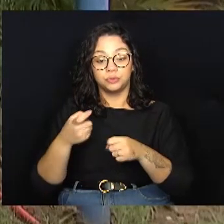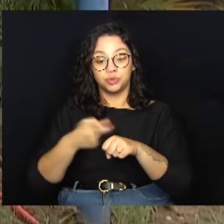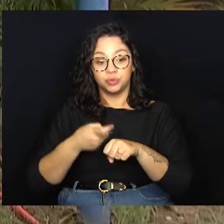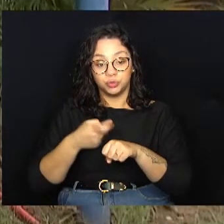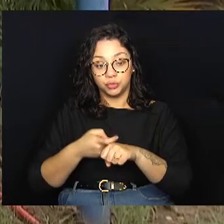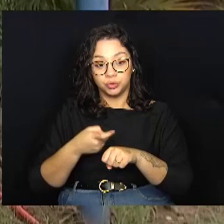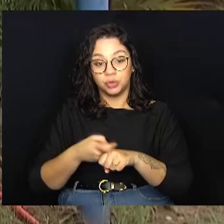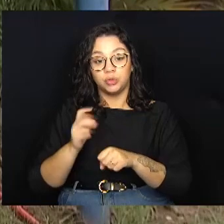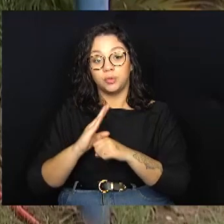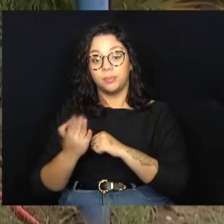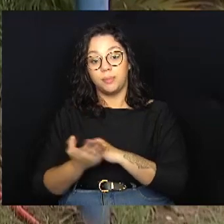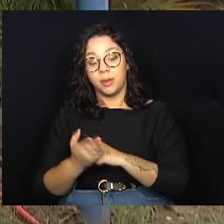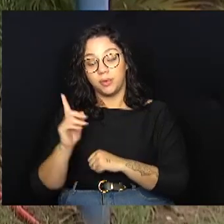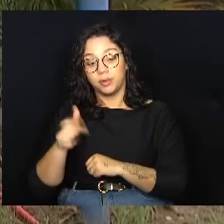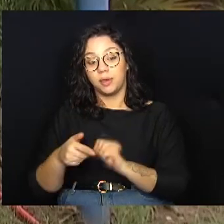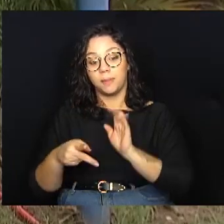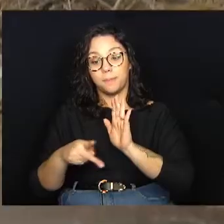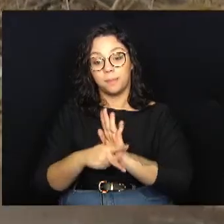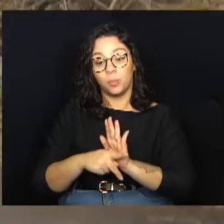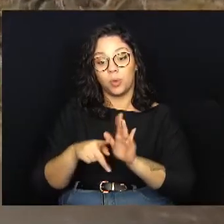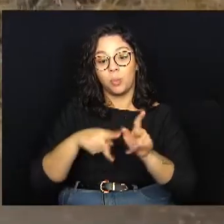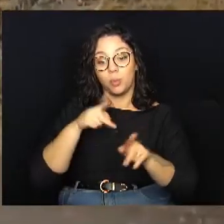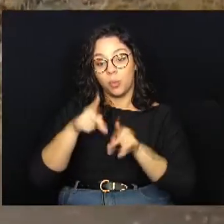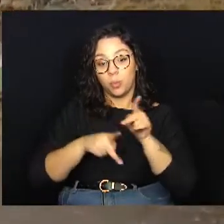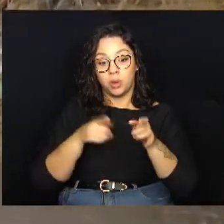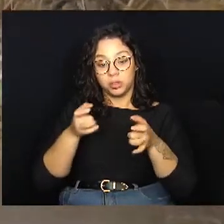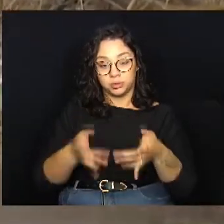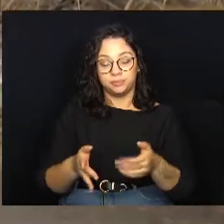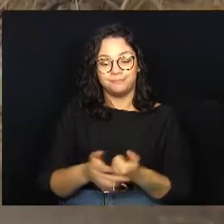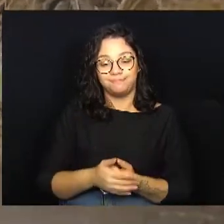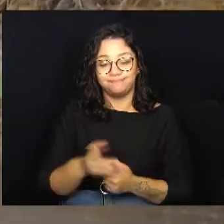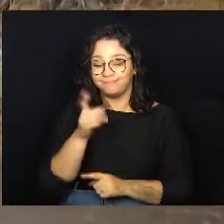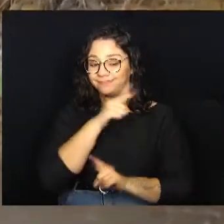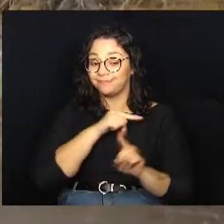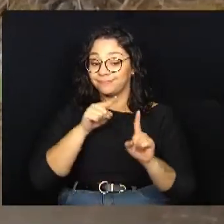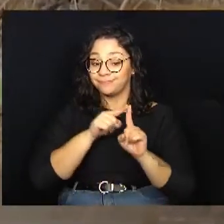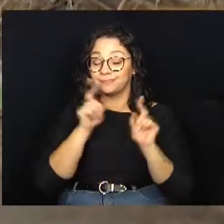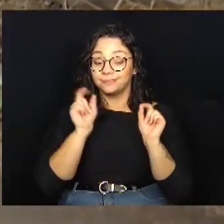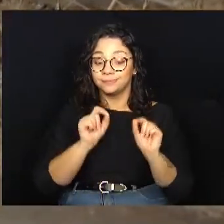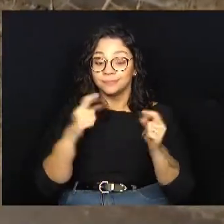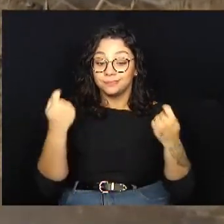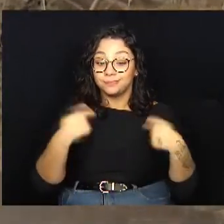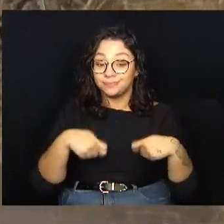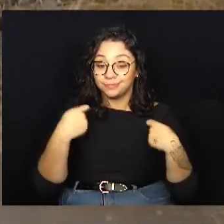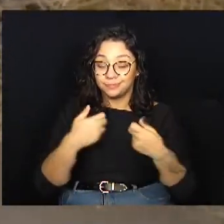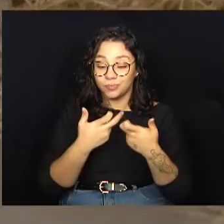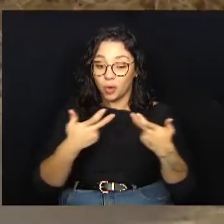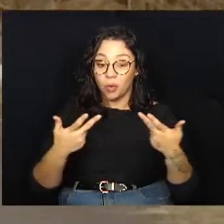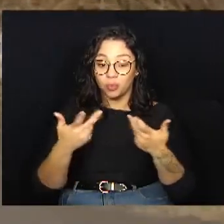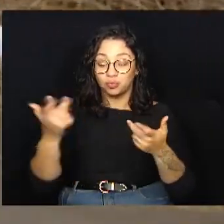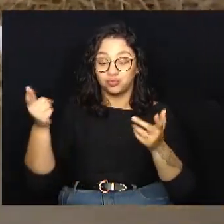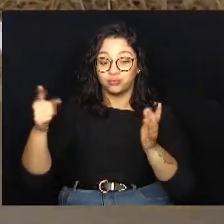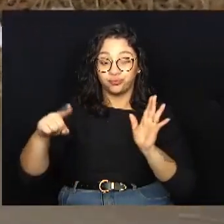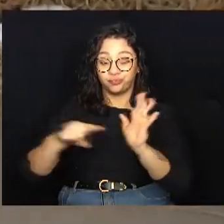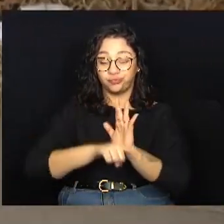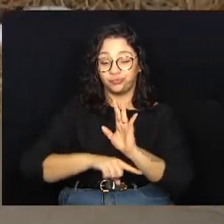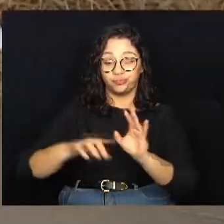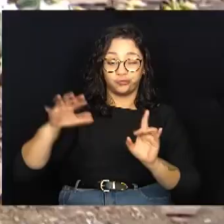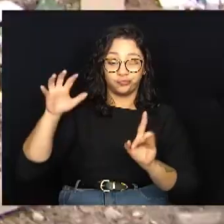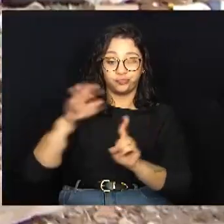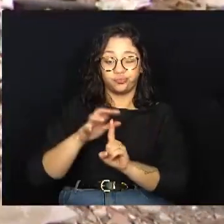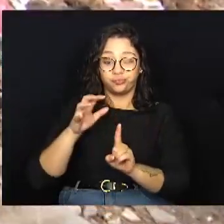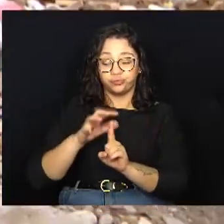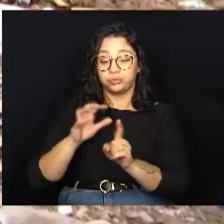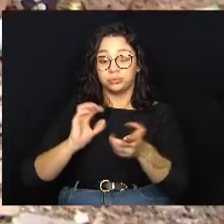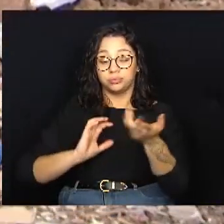urbanos depositados pela própria população. Tendo em vista a necessidade de minimizar os impactos negativos do descarte de lixo